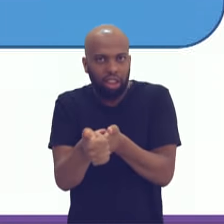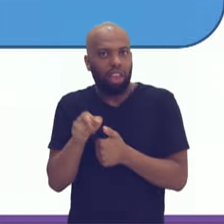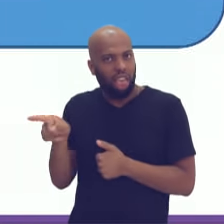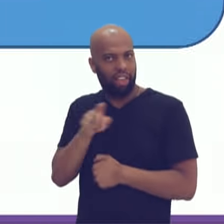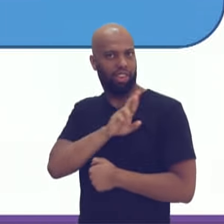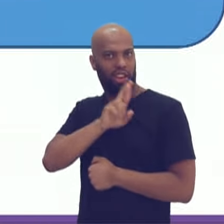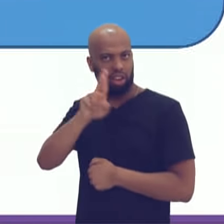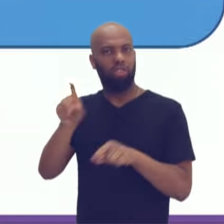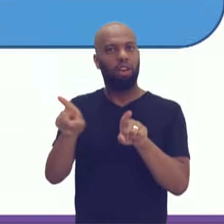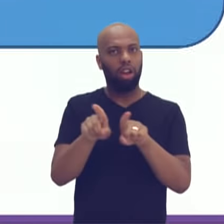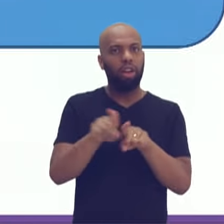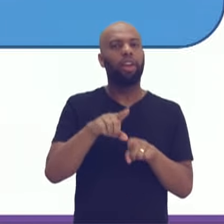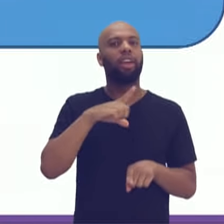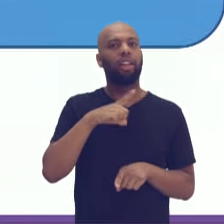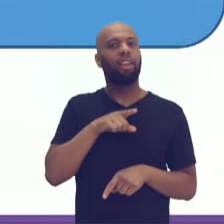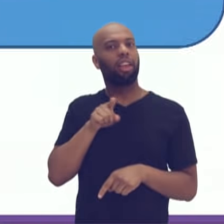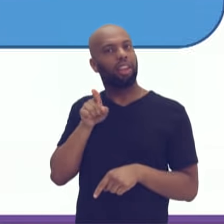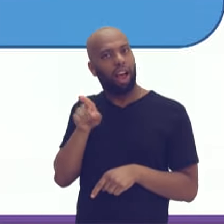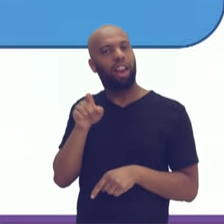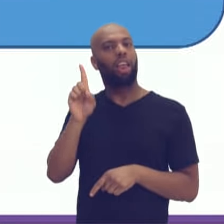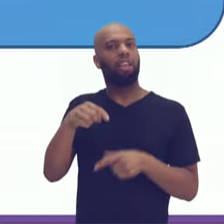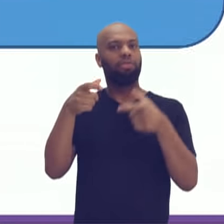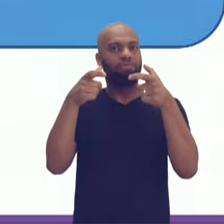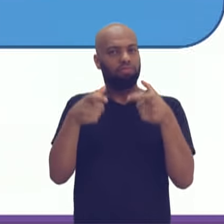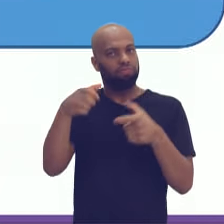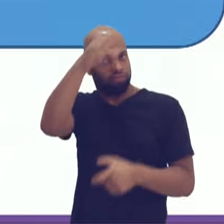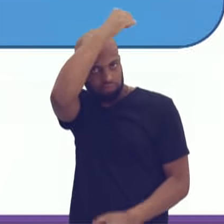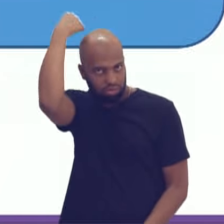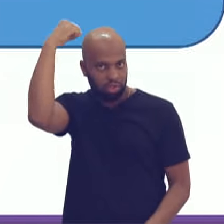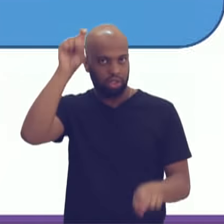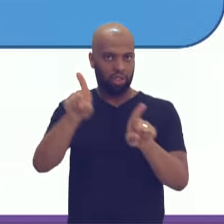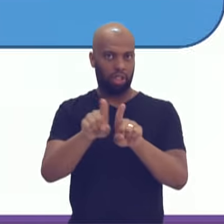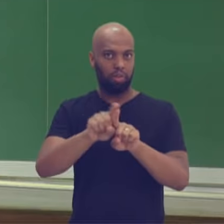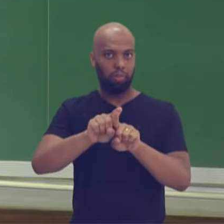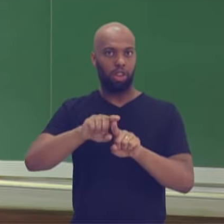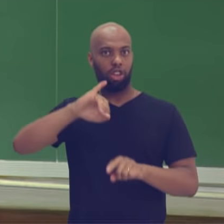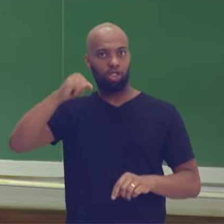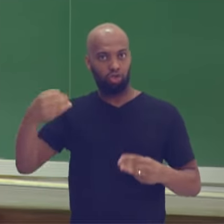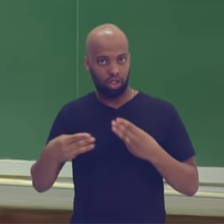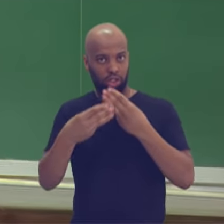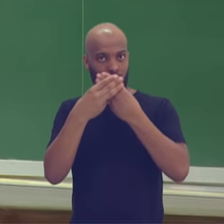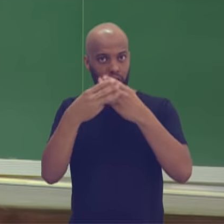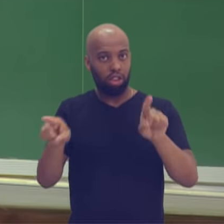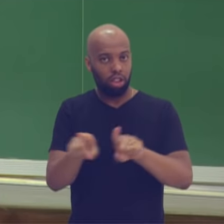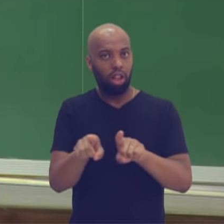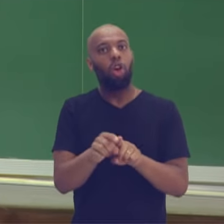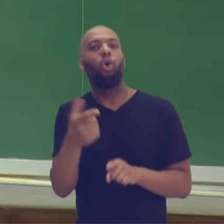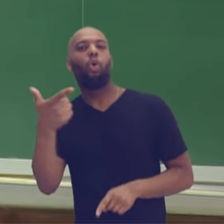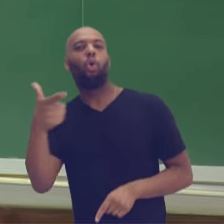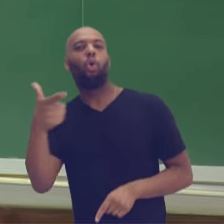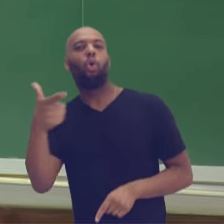também ter esse lugar como uma terra sagrada, e os judeus, uma outra religião, também vão ter